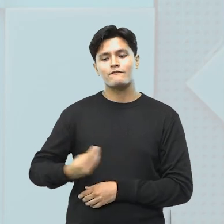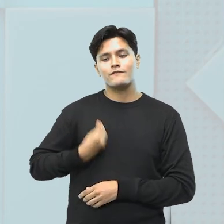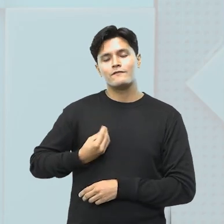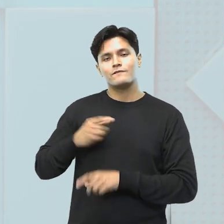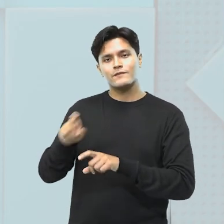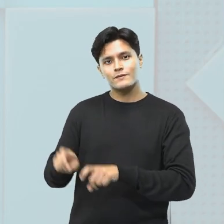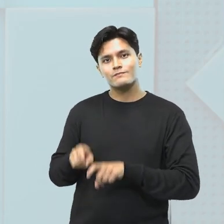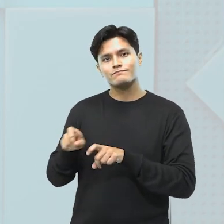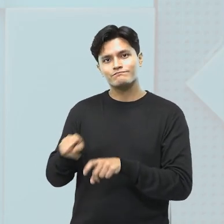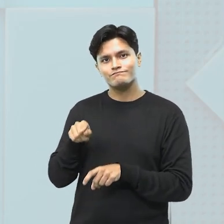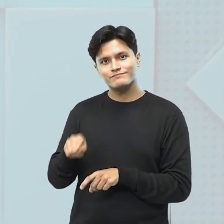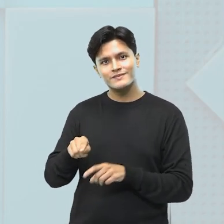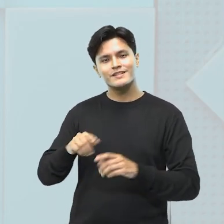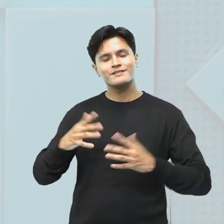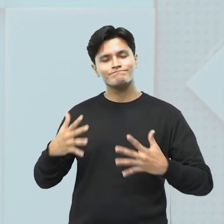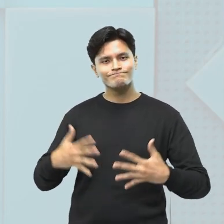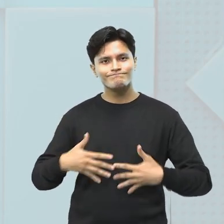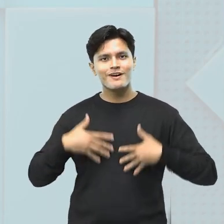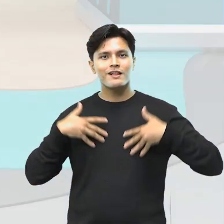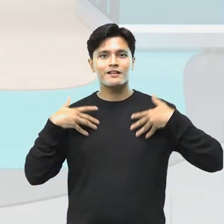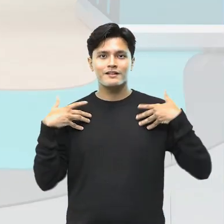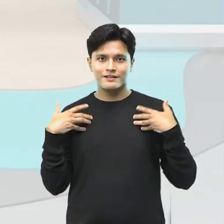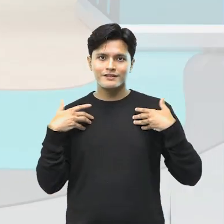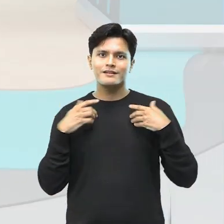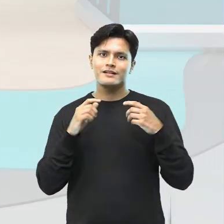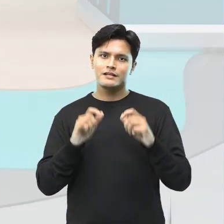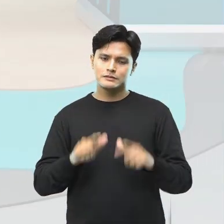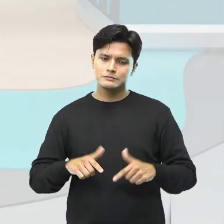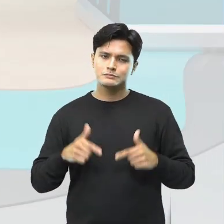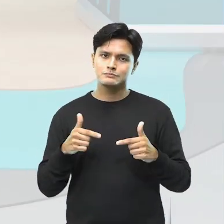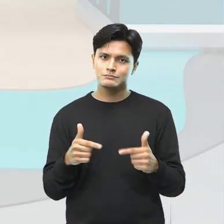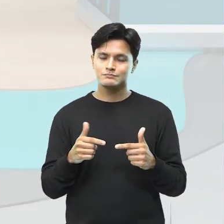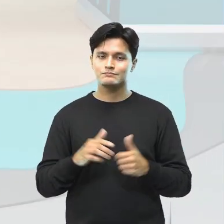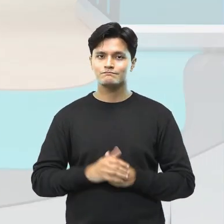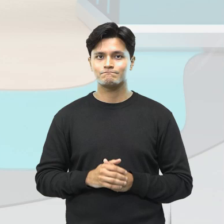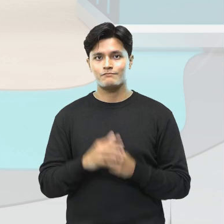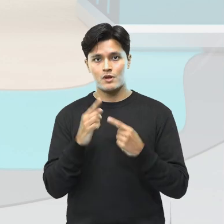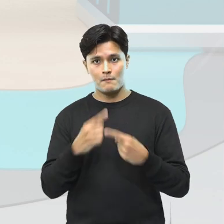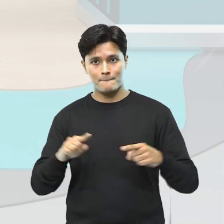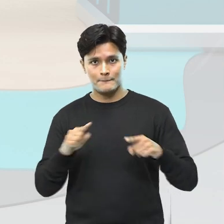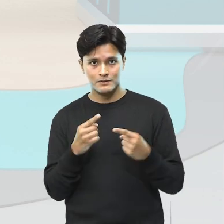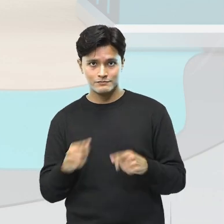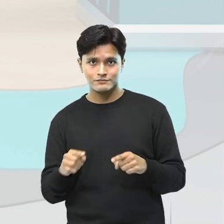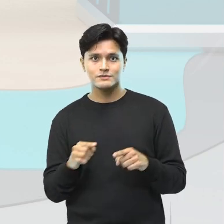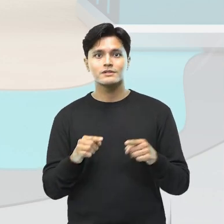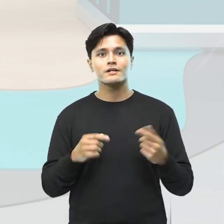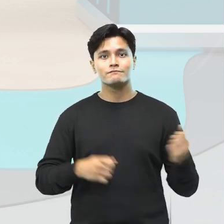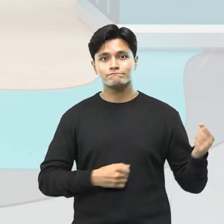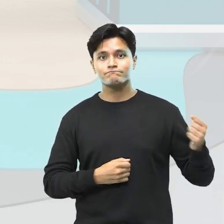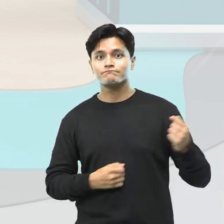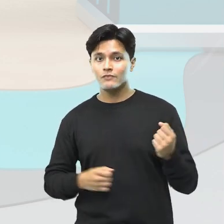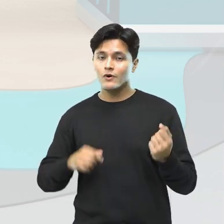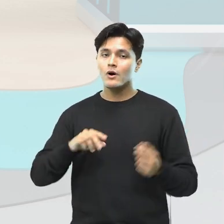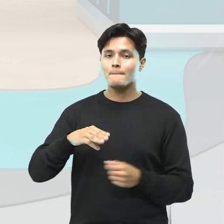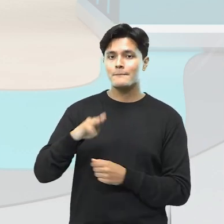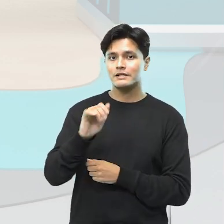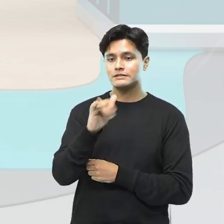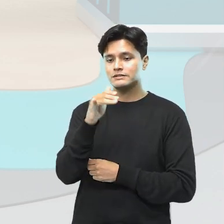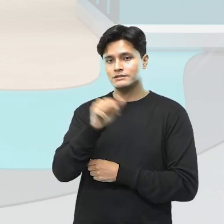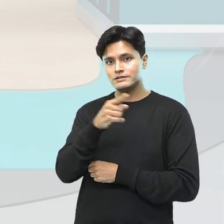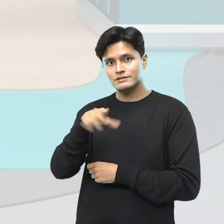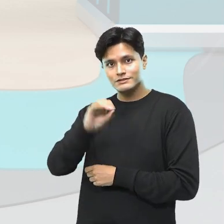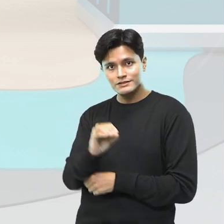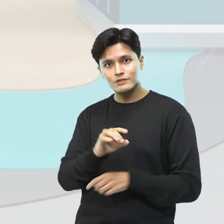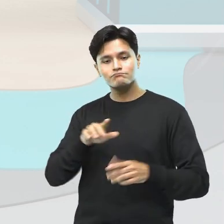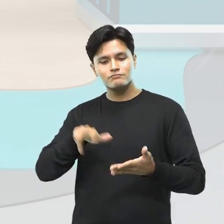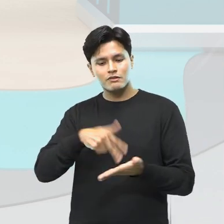era vibrante e de resistência. A música, como o forró, o baião e as danças